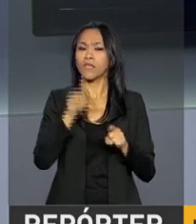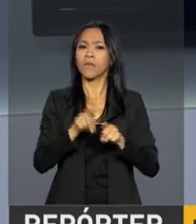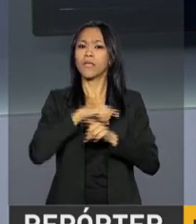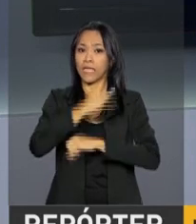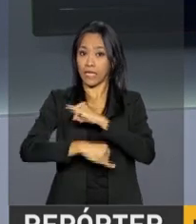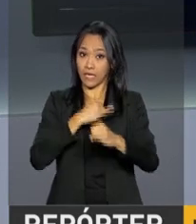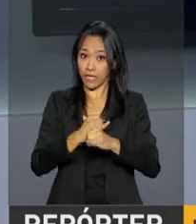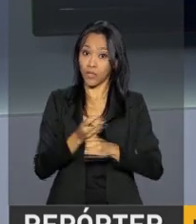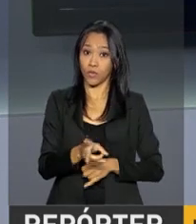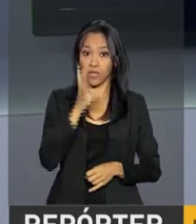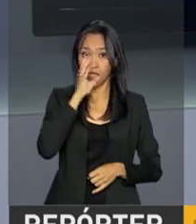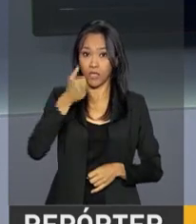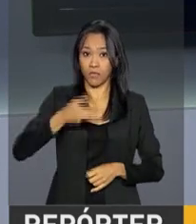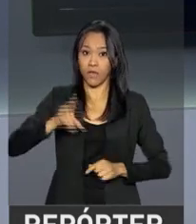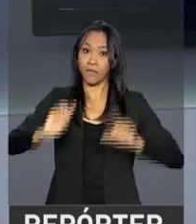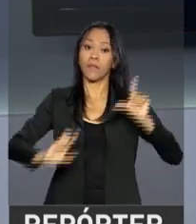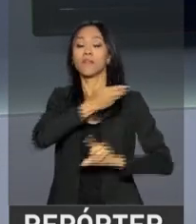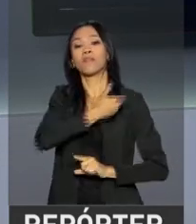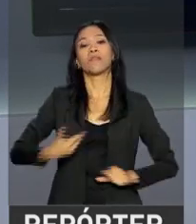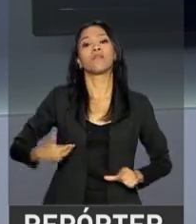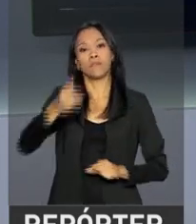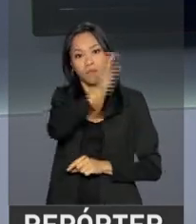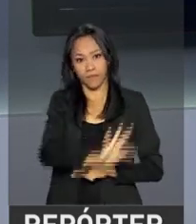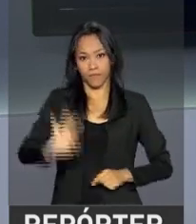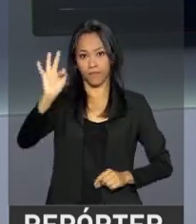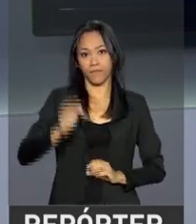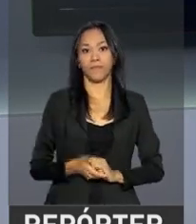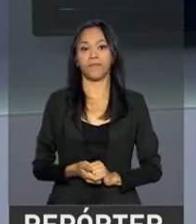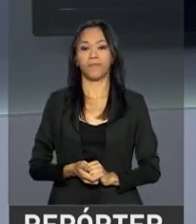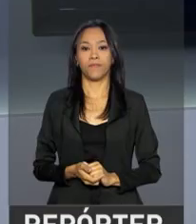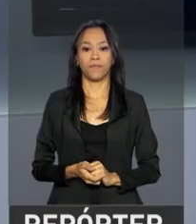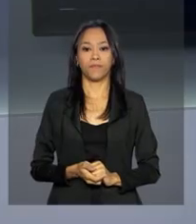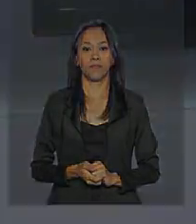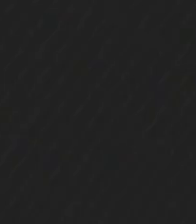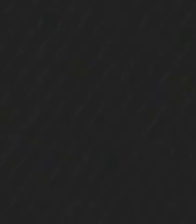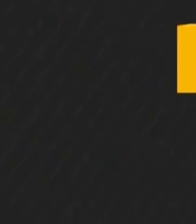internet continue com a gente aqui na nbr a tv do governo federal